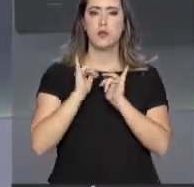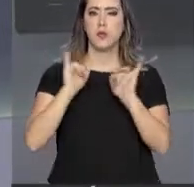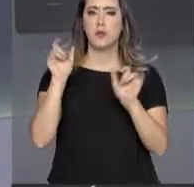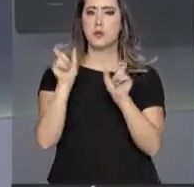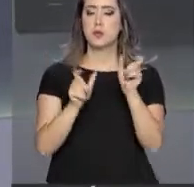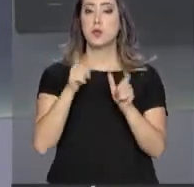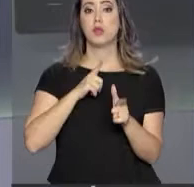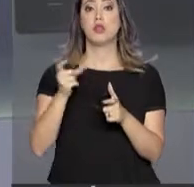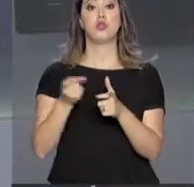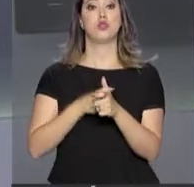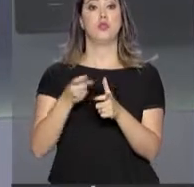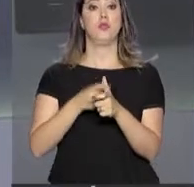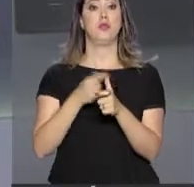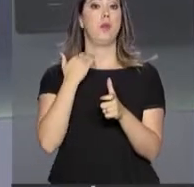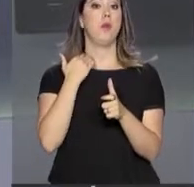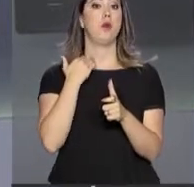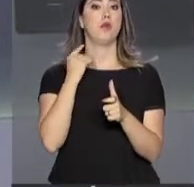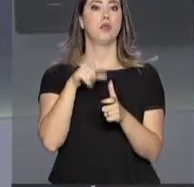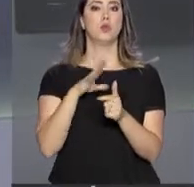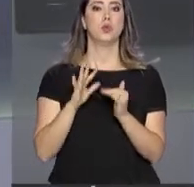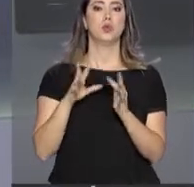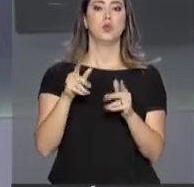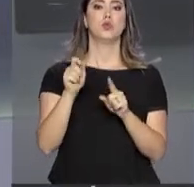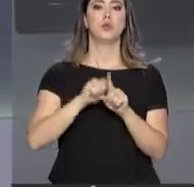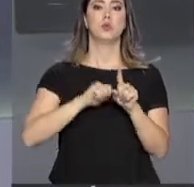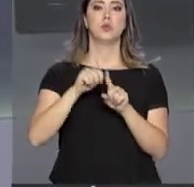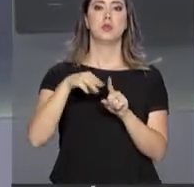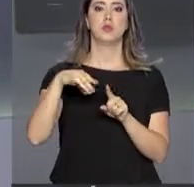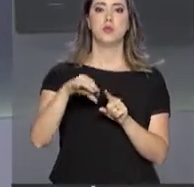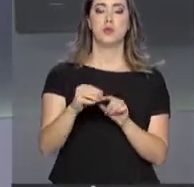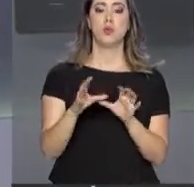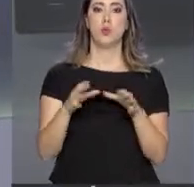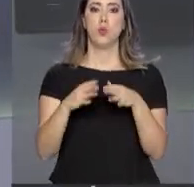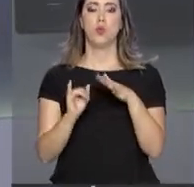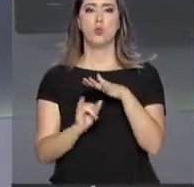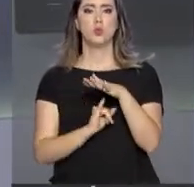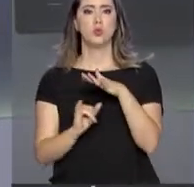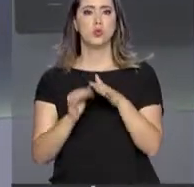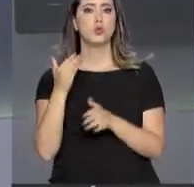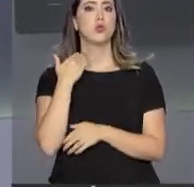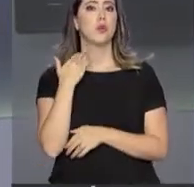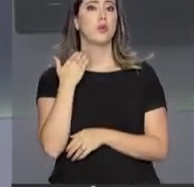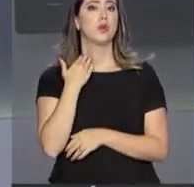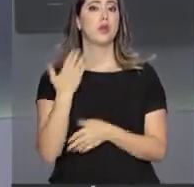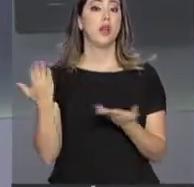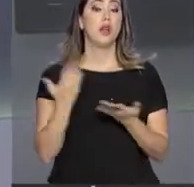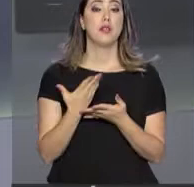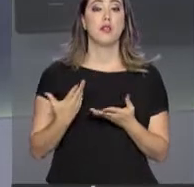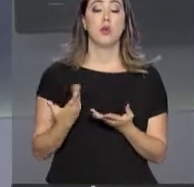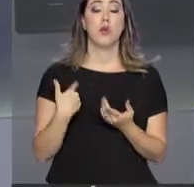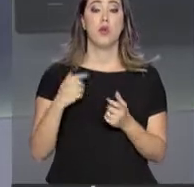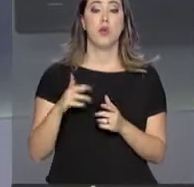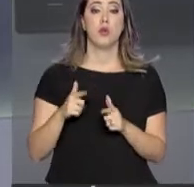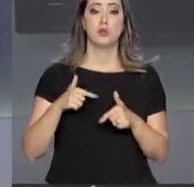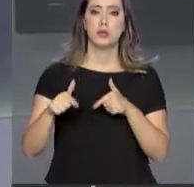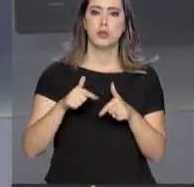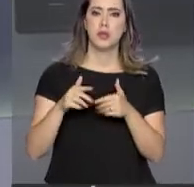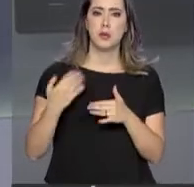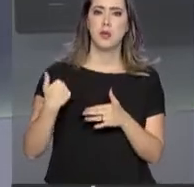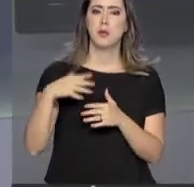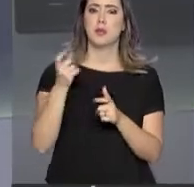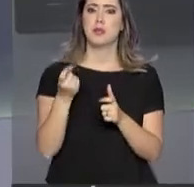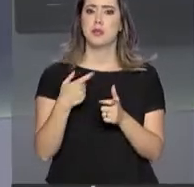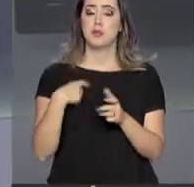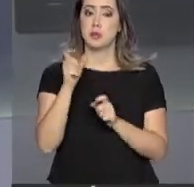para quem tem alguma dívida bancária durante todo o mês de maio as instituições financeiras fazem uma força tarefa para renegociar e